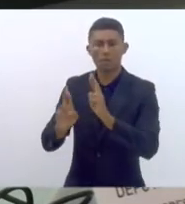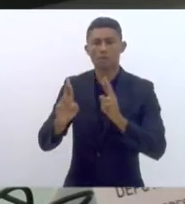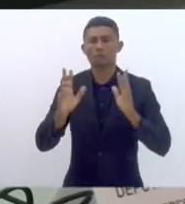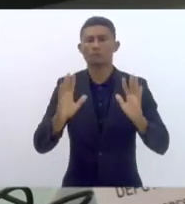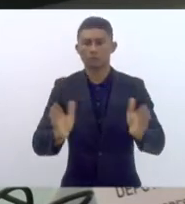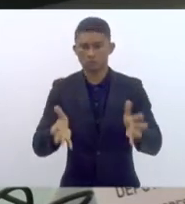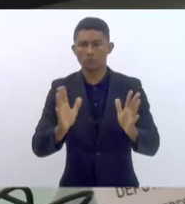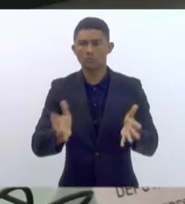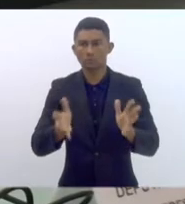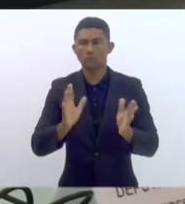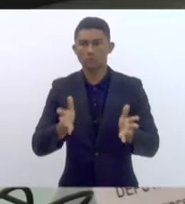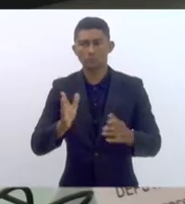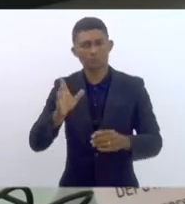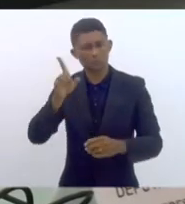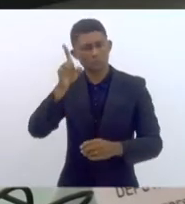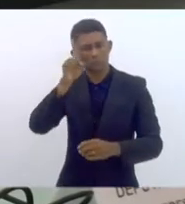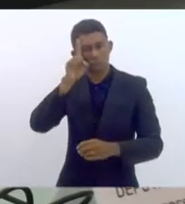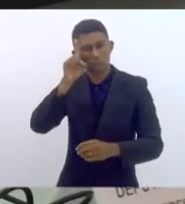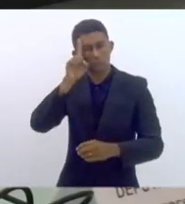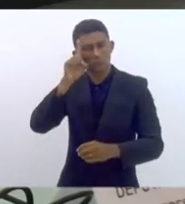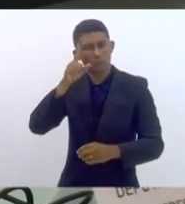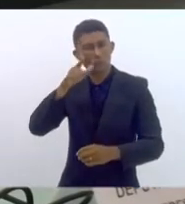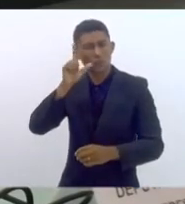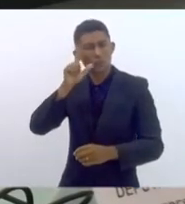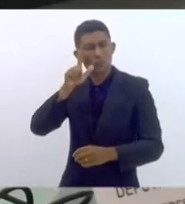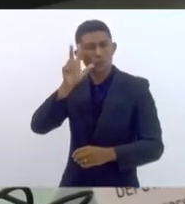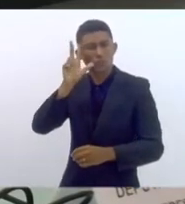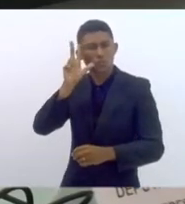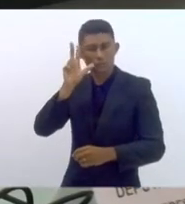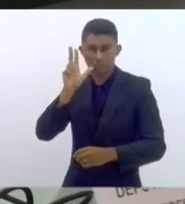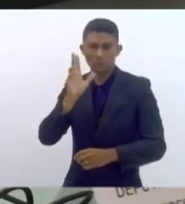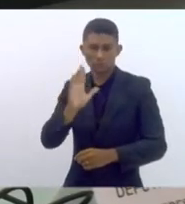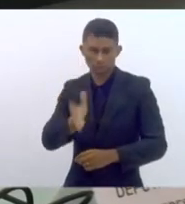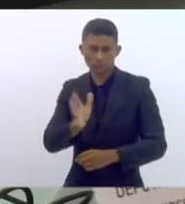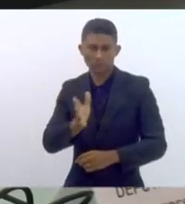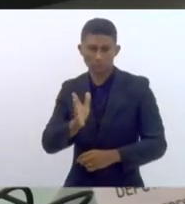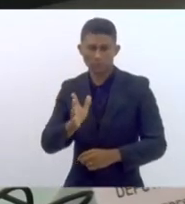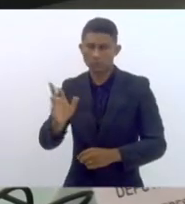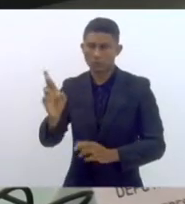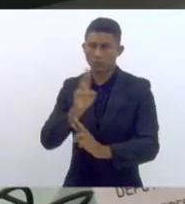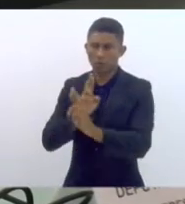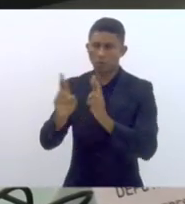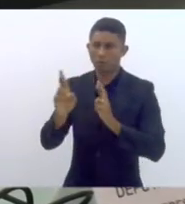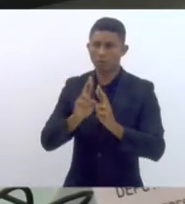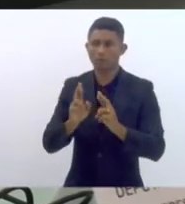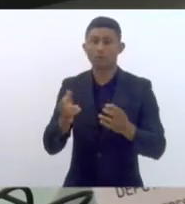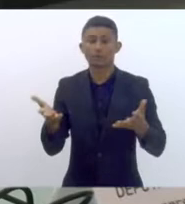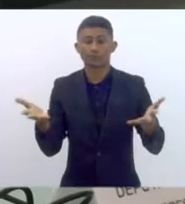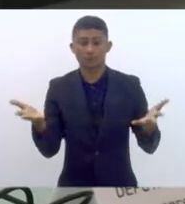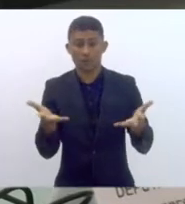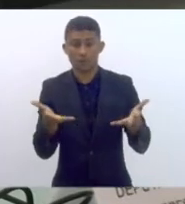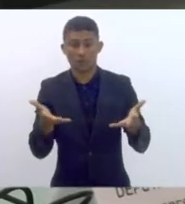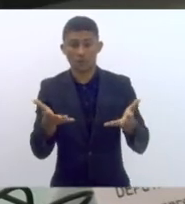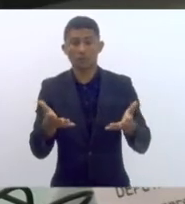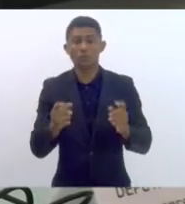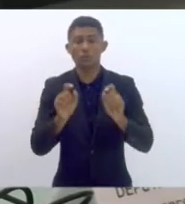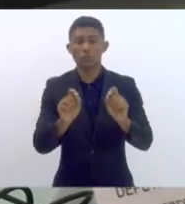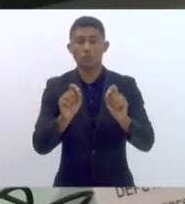nas últimas 72 horas e que serão aqui na preleção da